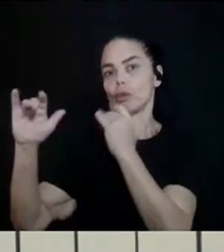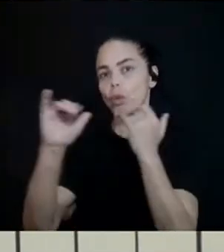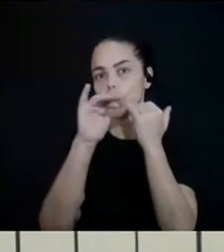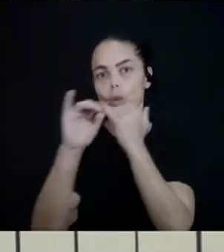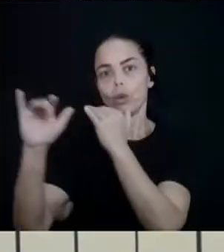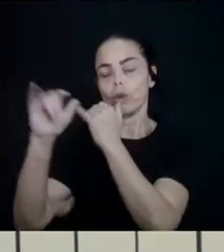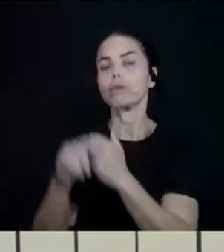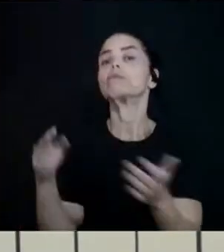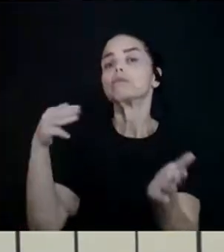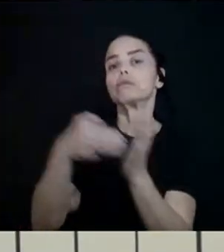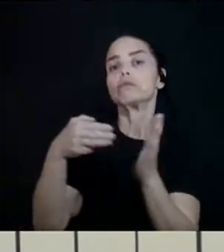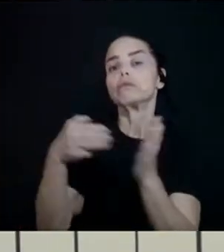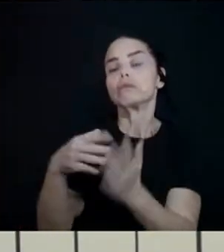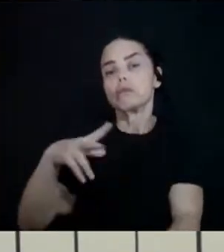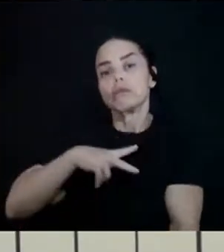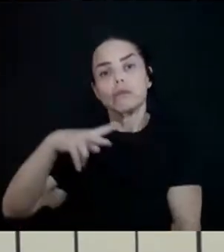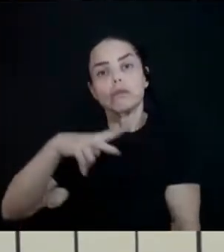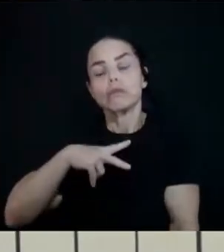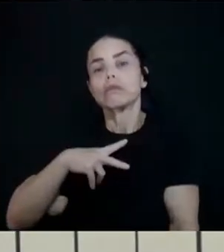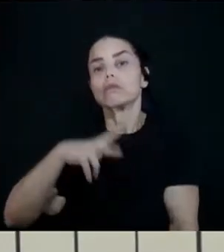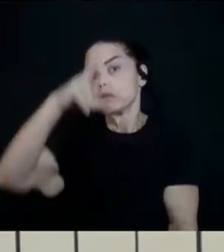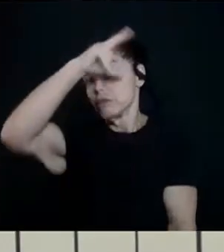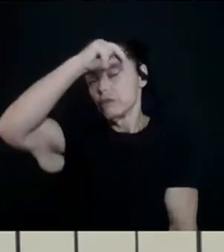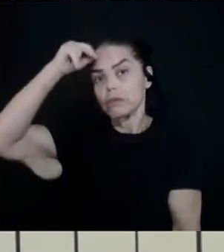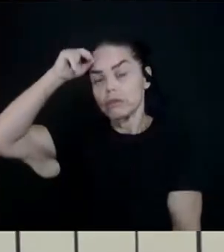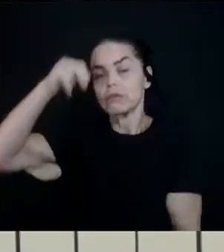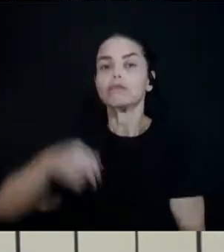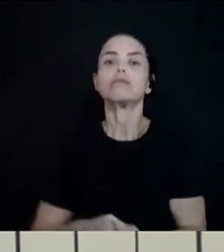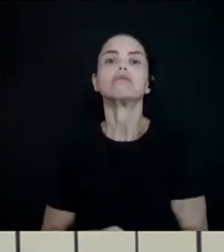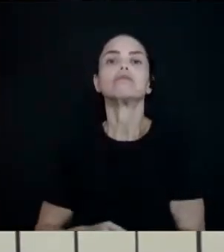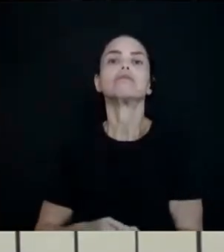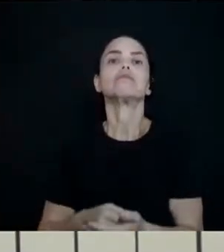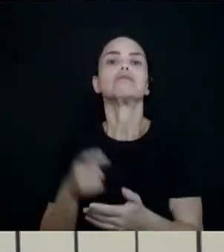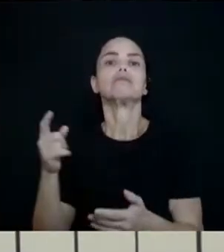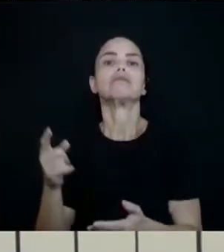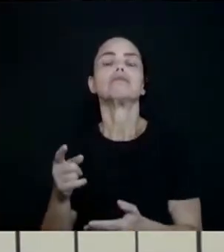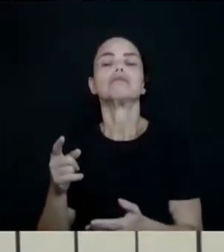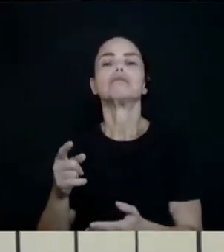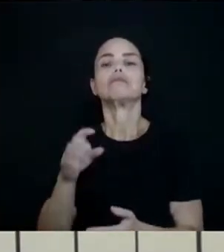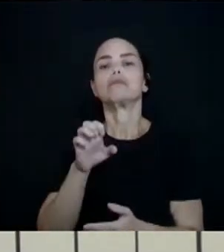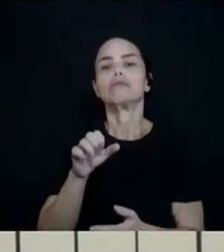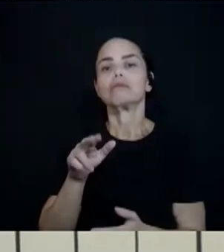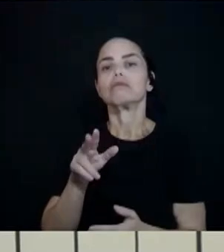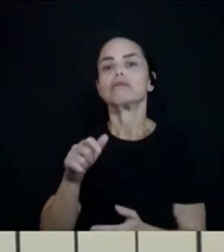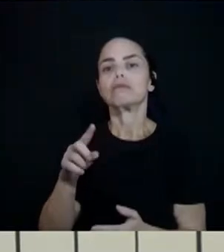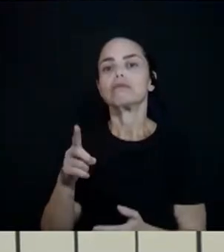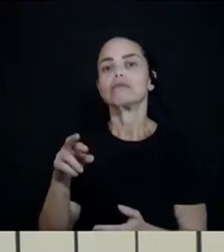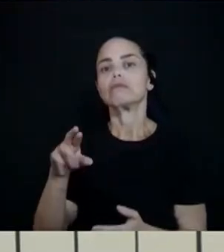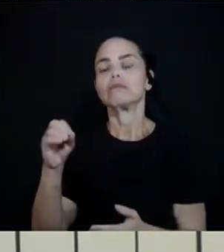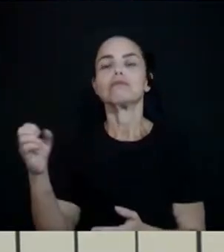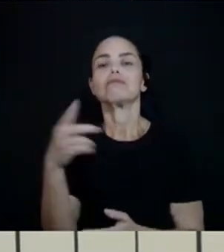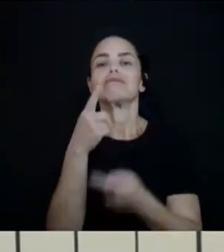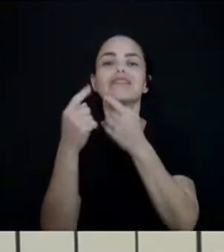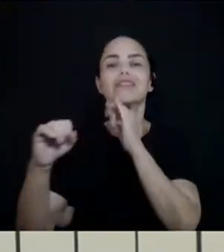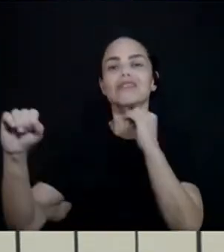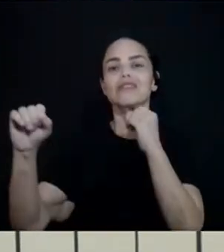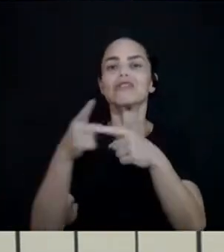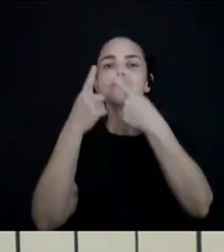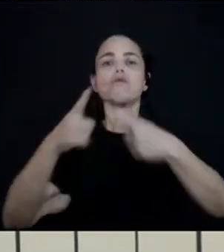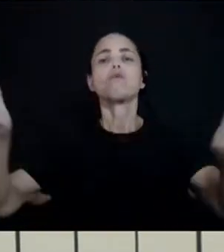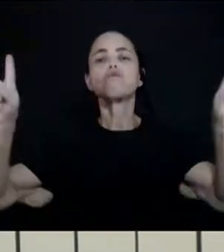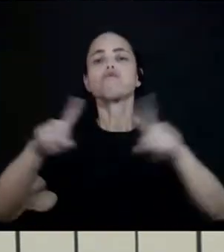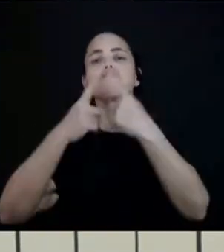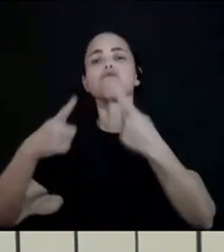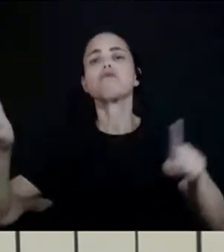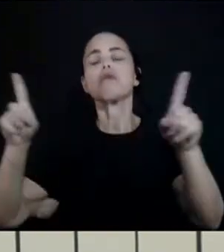motivos pessoais, a Prefeitura de Campinas definiu o Evandro Maté como novo maestro. O anúncio aconteceu